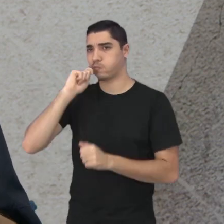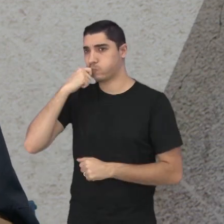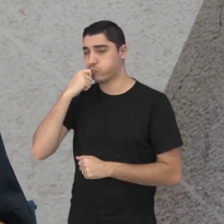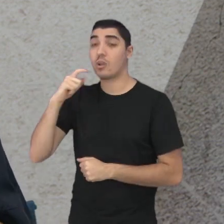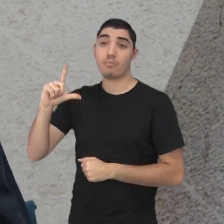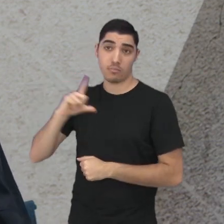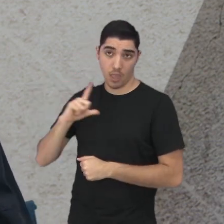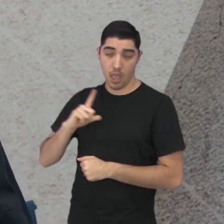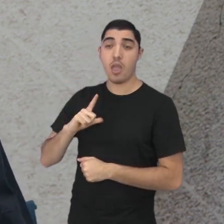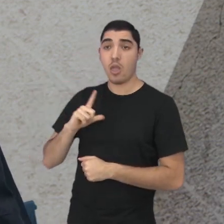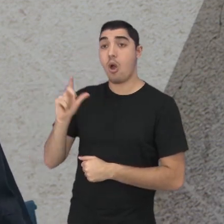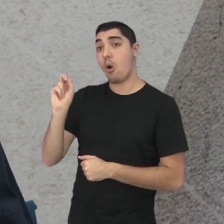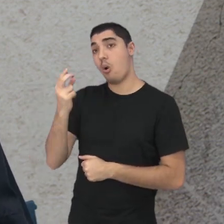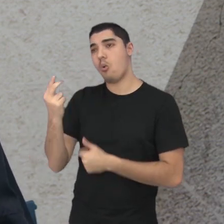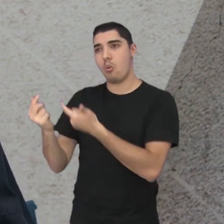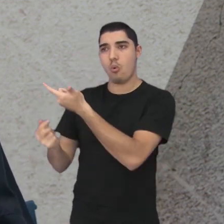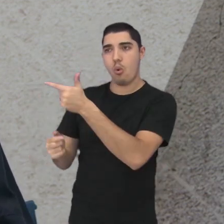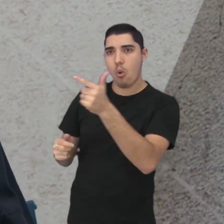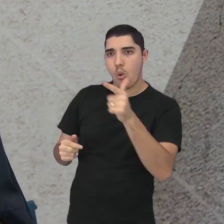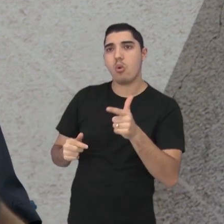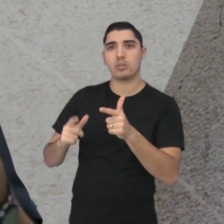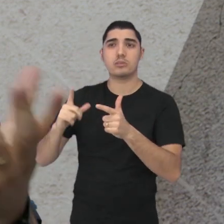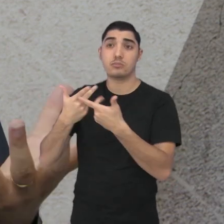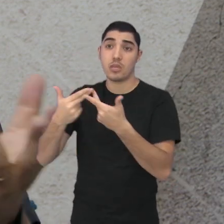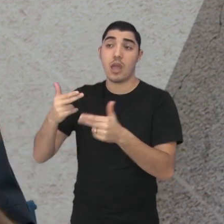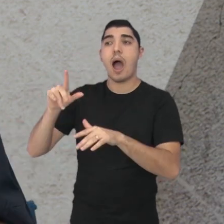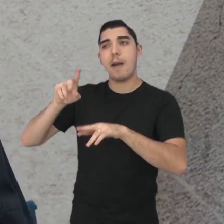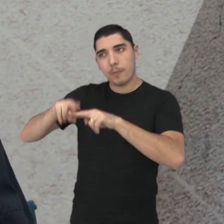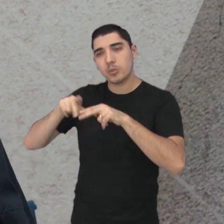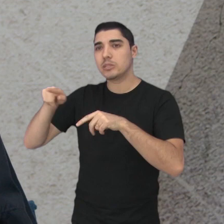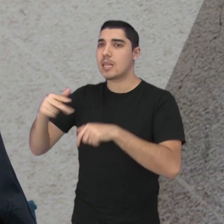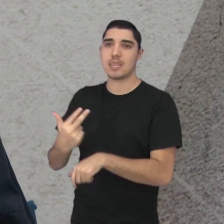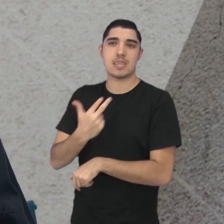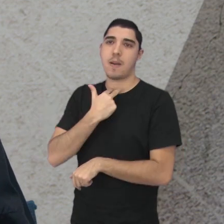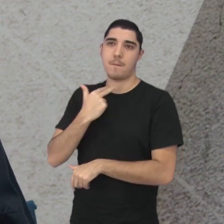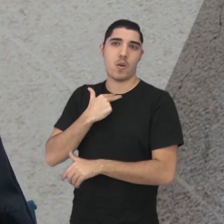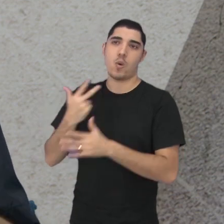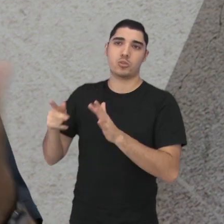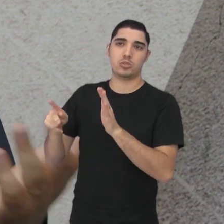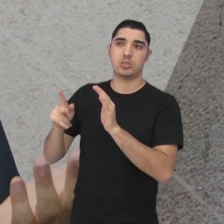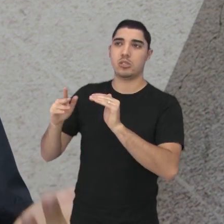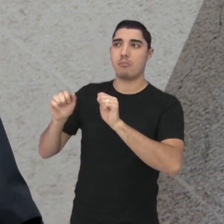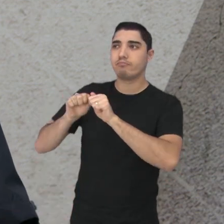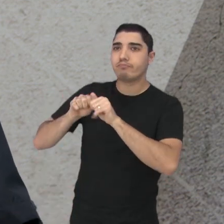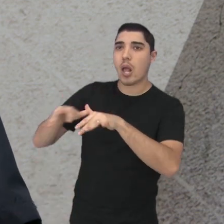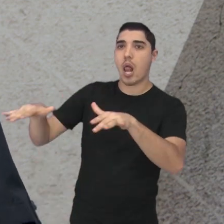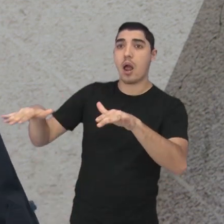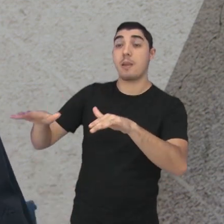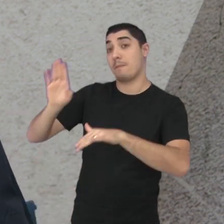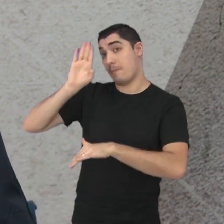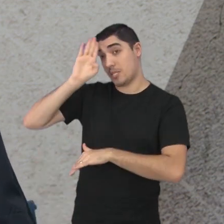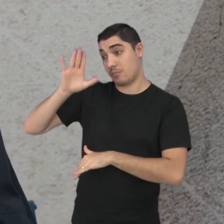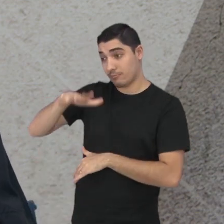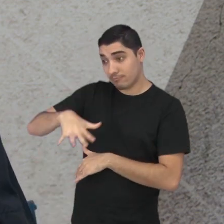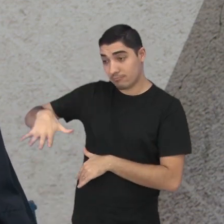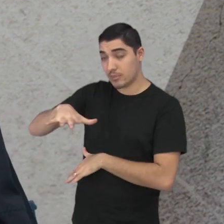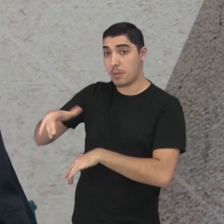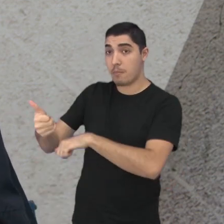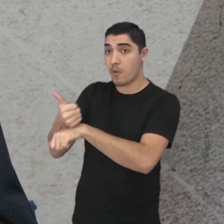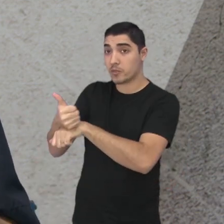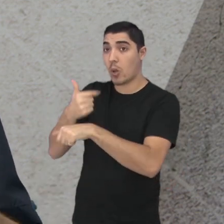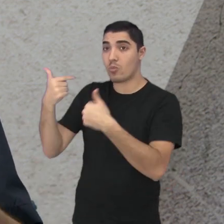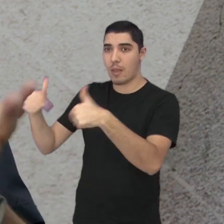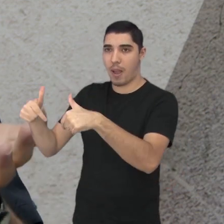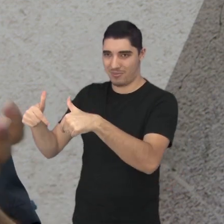quase todos praticamente têm uma questão de contrato de sigilo, onde as informações geralmente não podem ser compartilhadas, principalmente pelos profissionais.